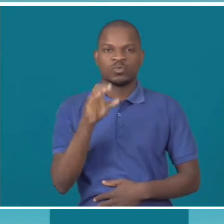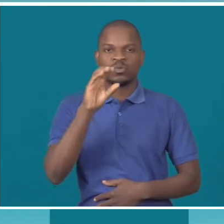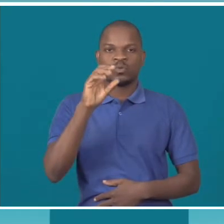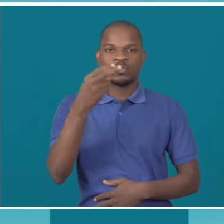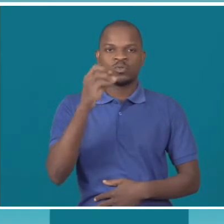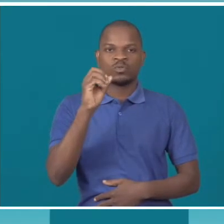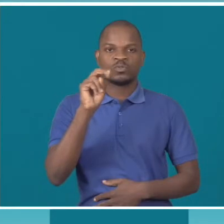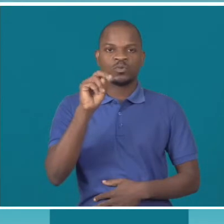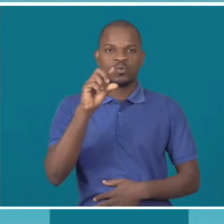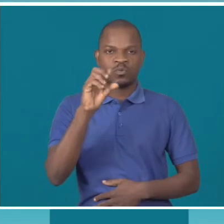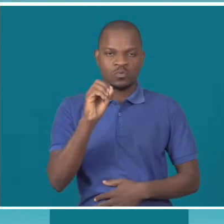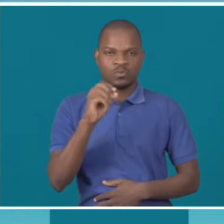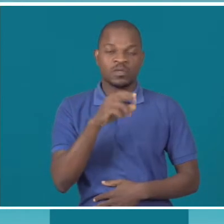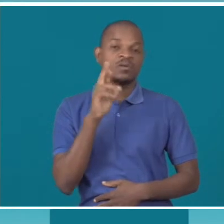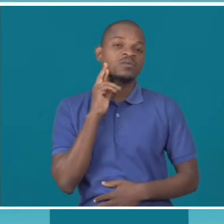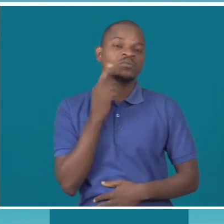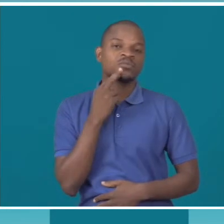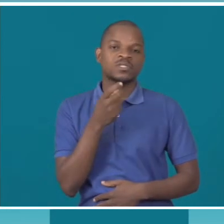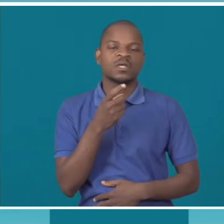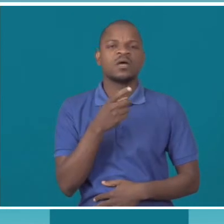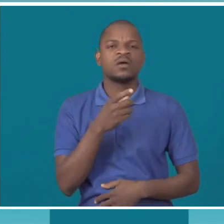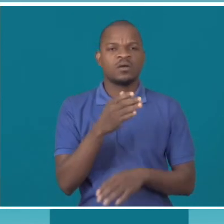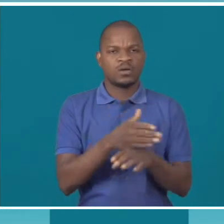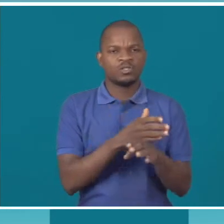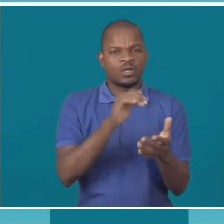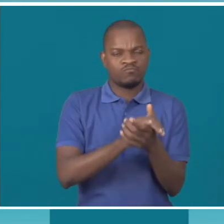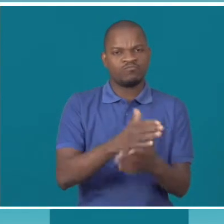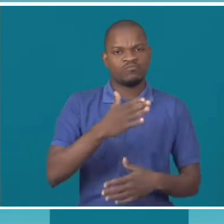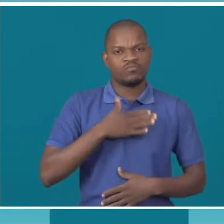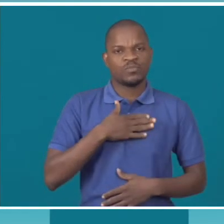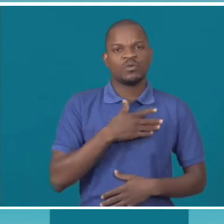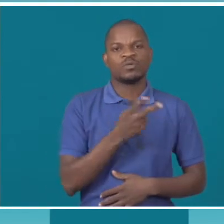experiência? Carlos Izaida Rongo eram meus vizinhos, amigos e tudo.